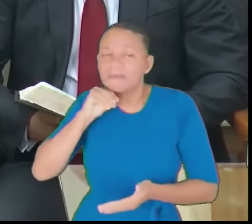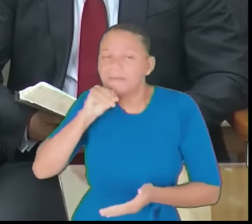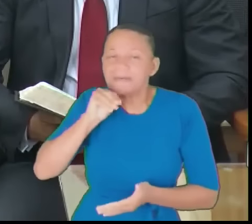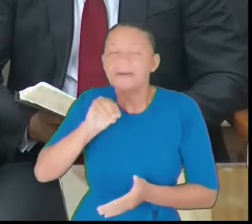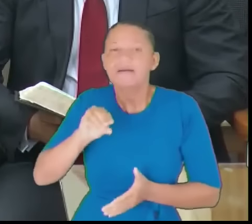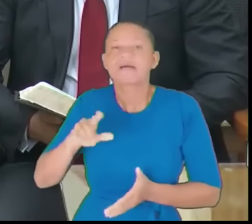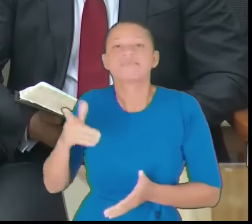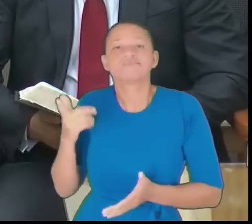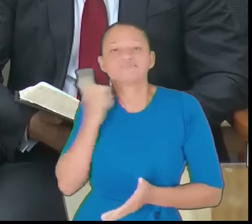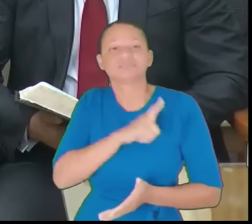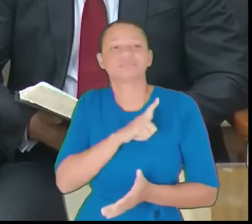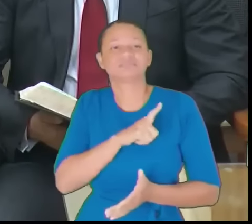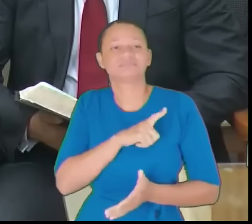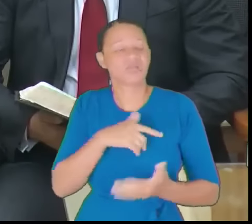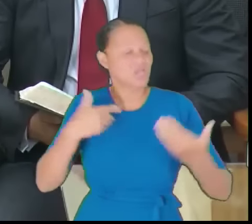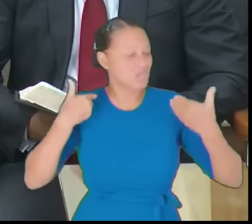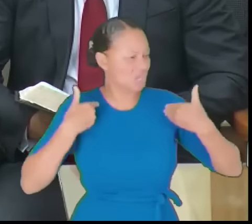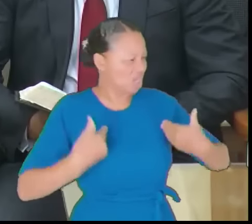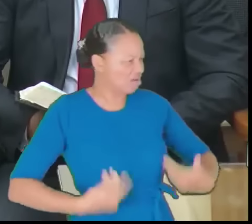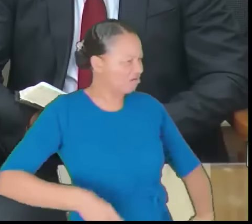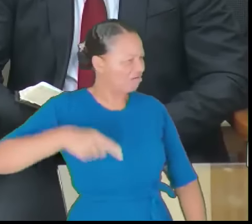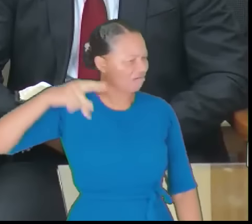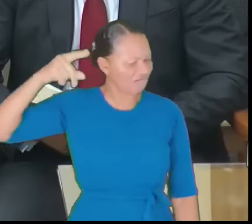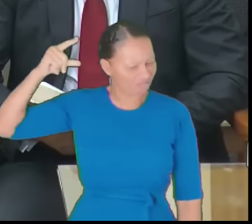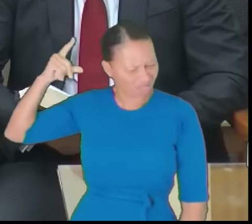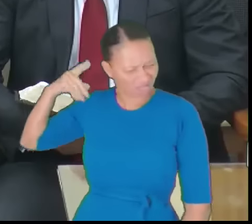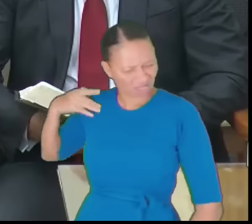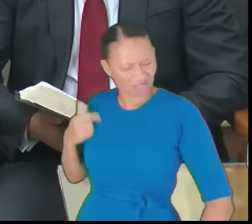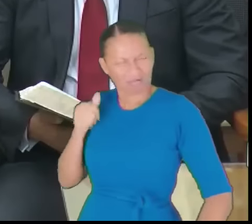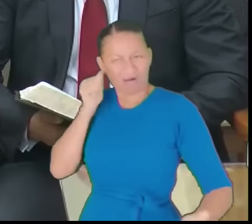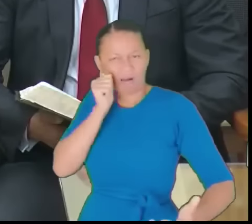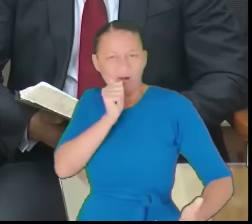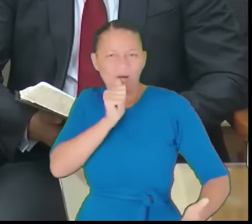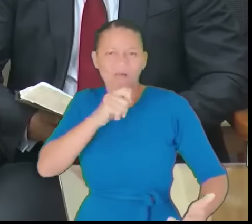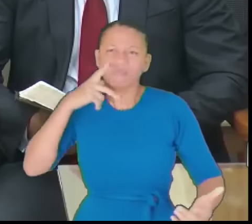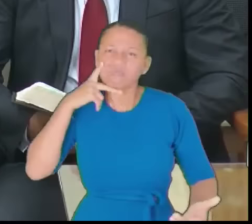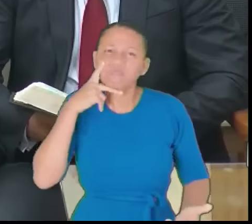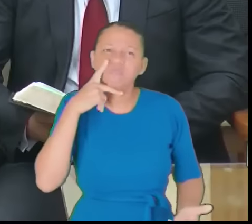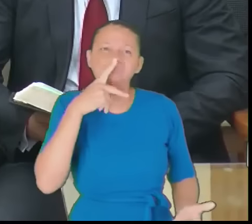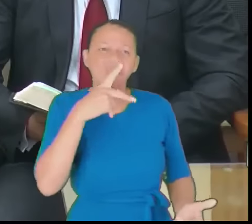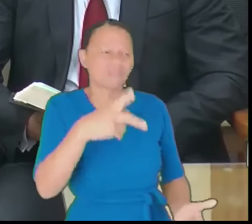ela disse, eu sou profeta desde menina. Glória a